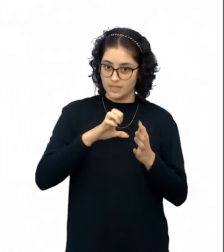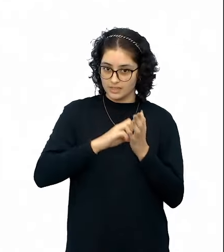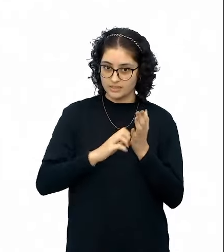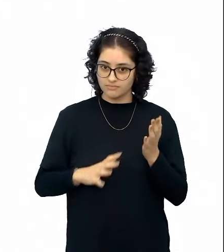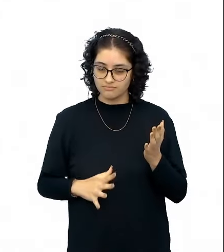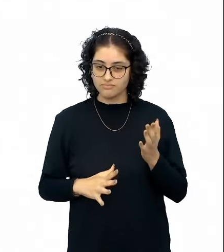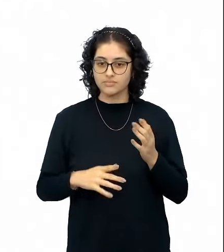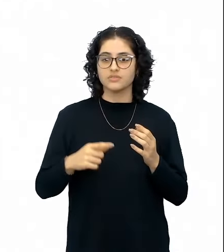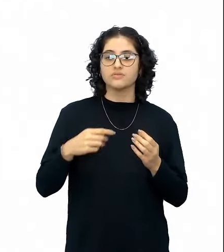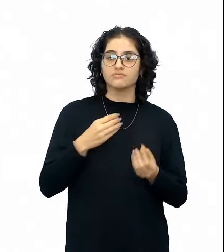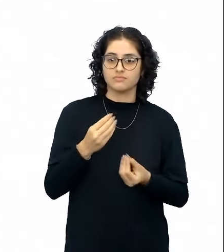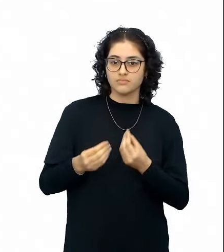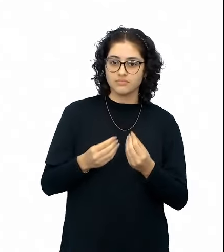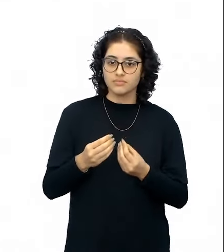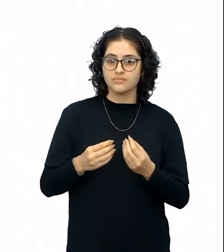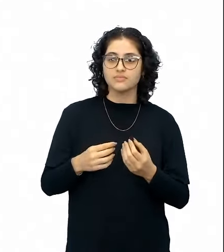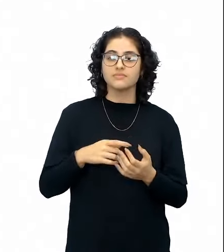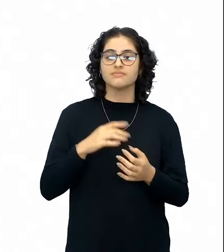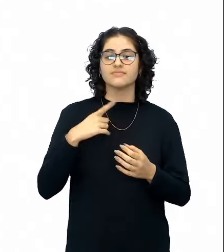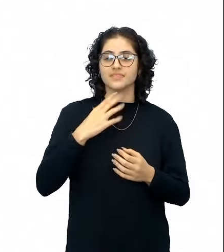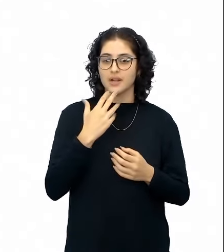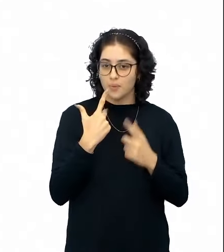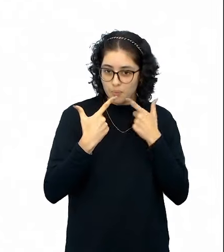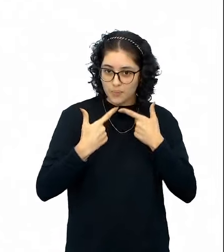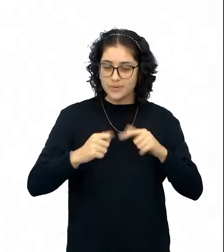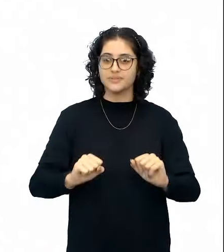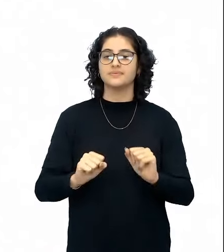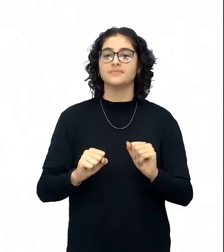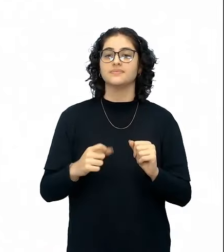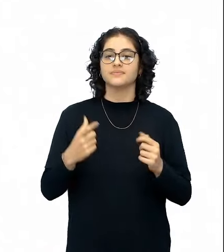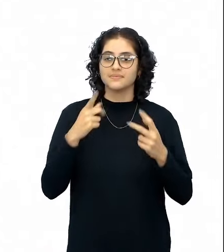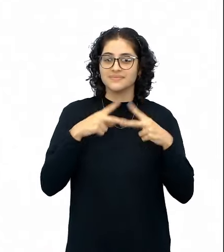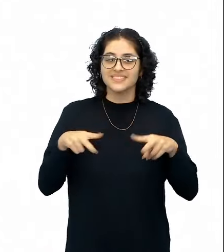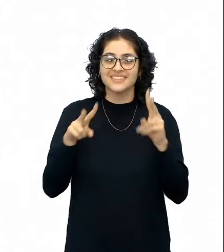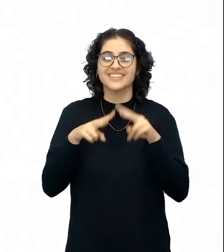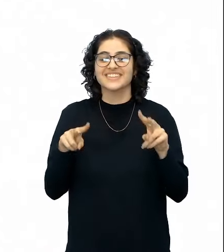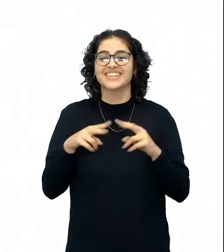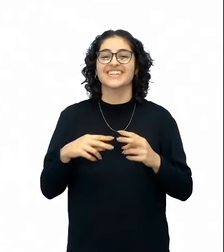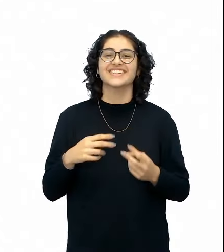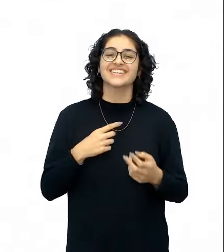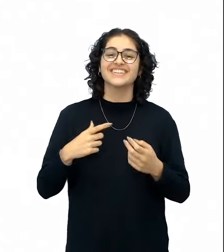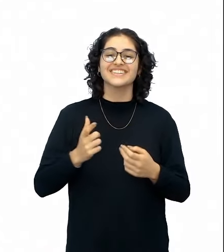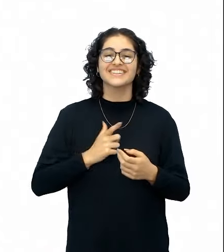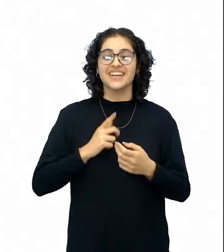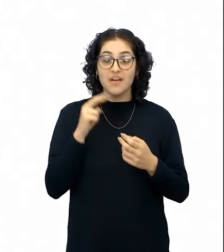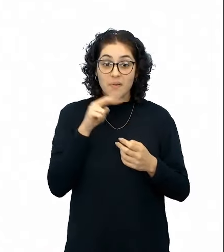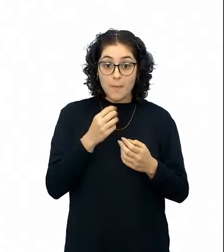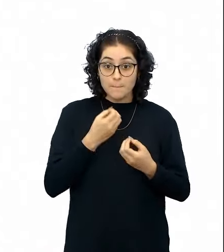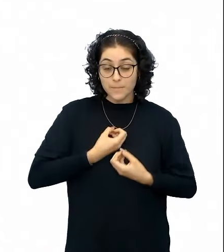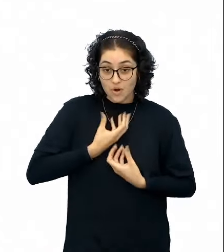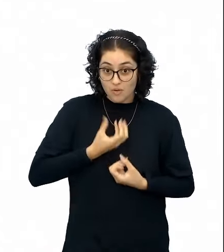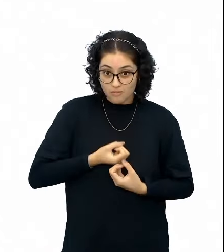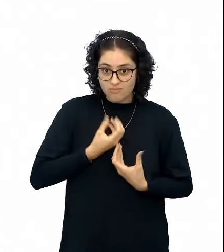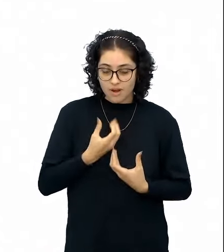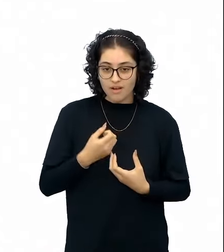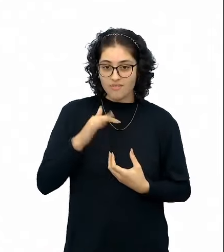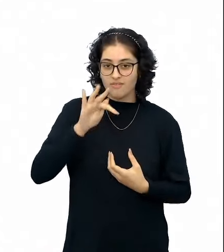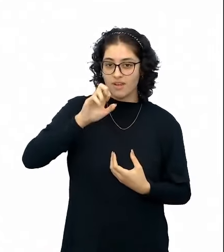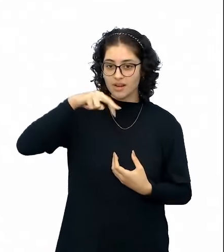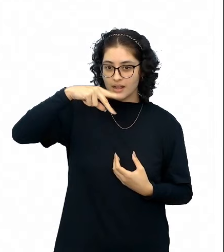revisando figuras de linguagem. Então, na aula 2, analisamos o gênero textual poema, isto de Fernando